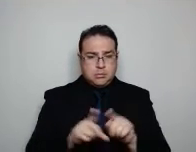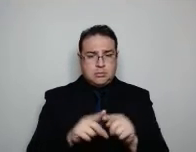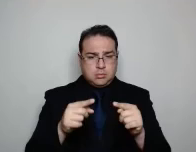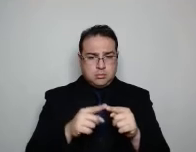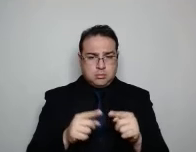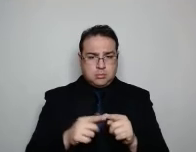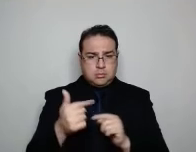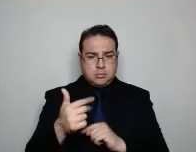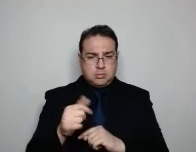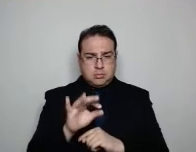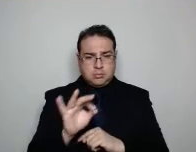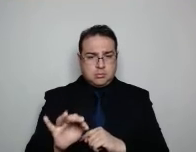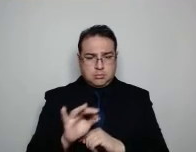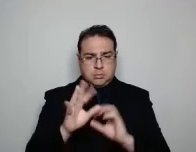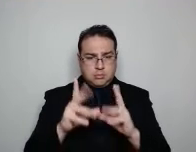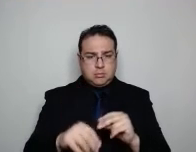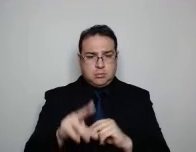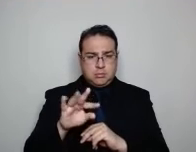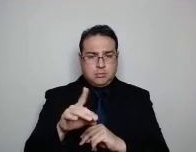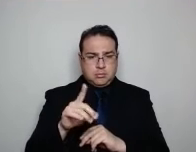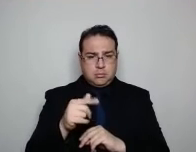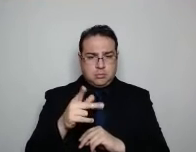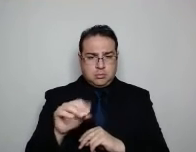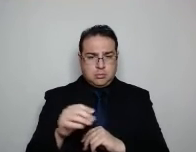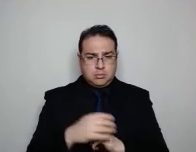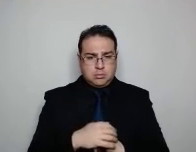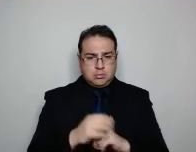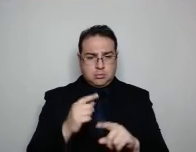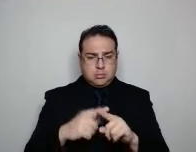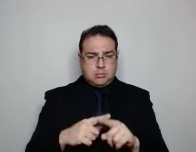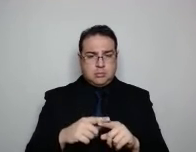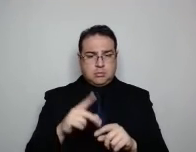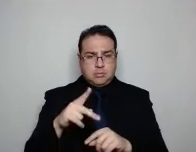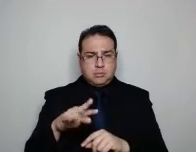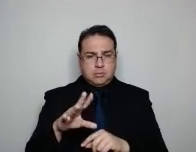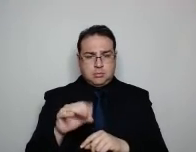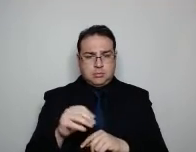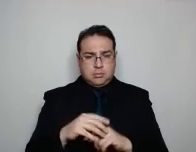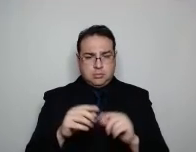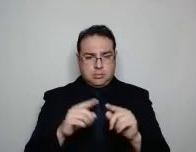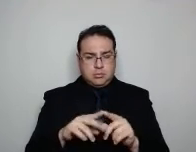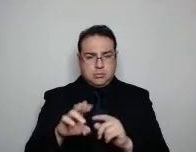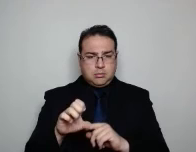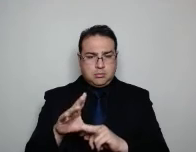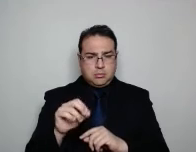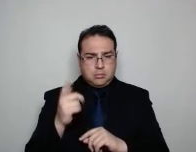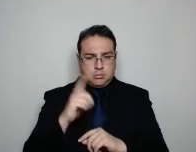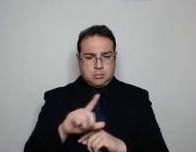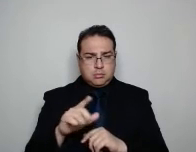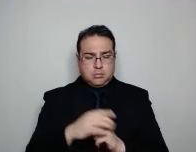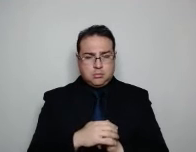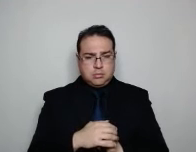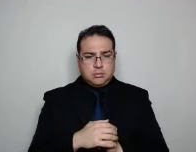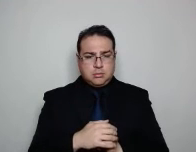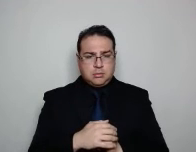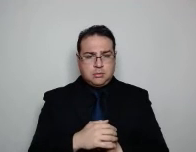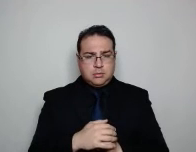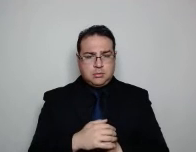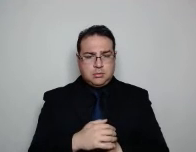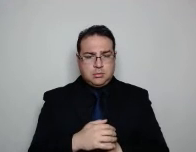valor da condenação, né, sobre o valor do proveito, vamos dizer, o proveito econômico conseguiu. Então, a